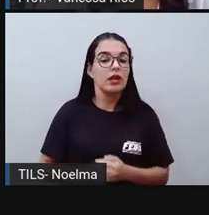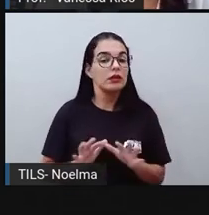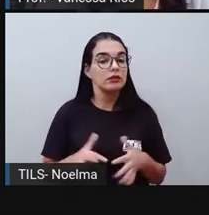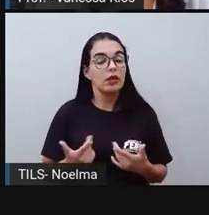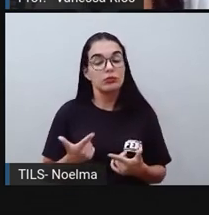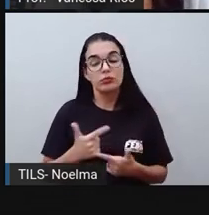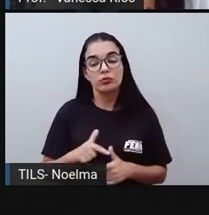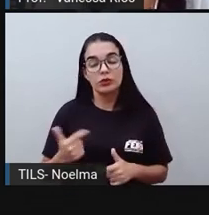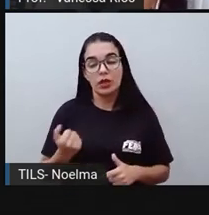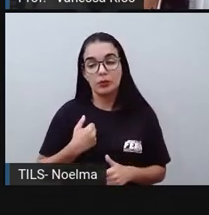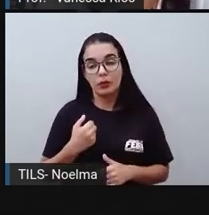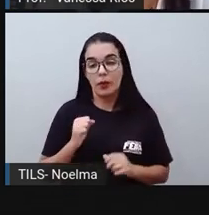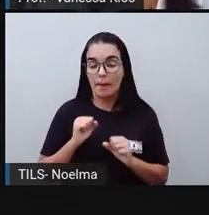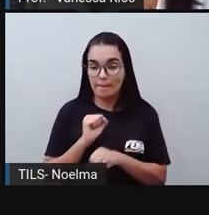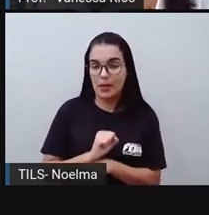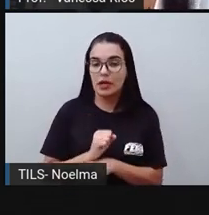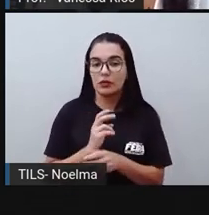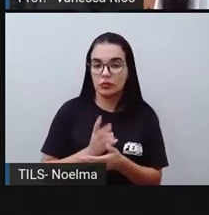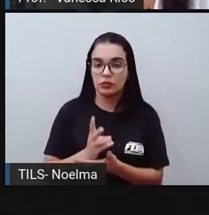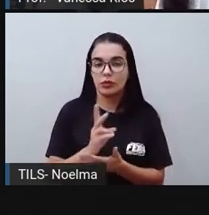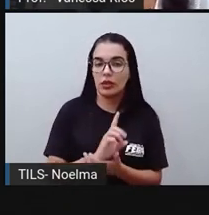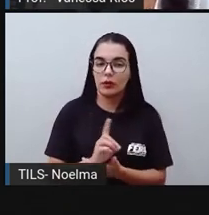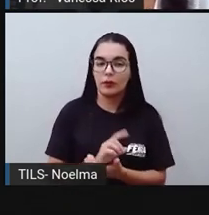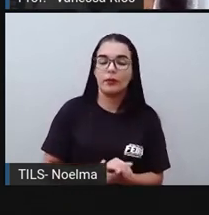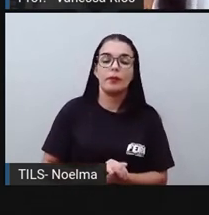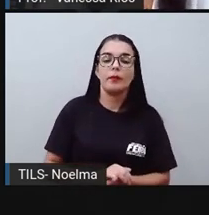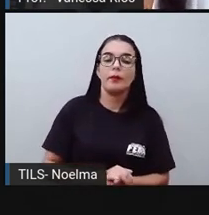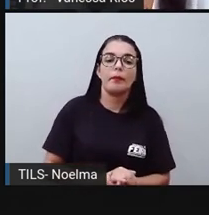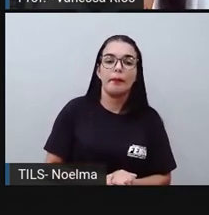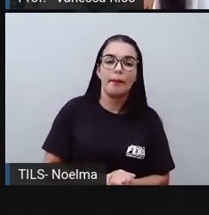para multiplicar, por isso a gente não dá continuidade.